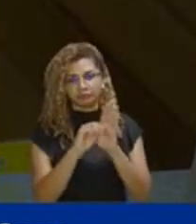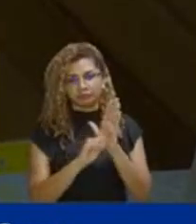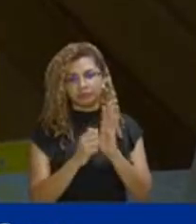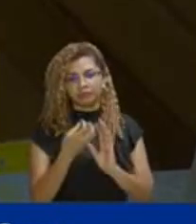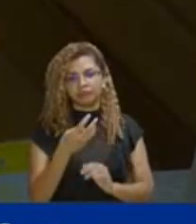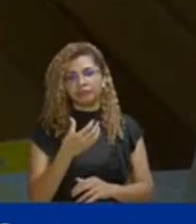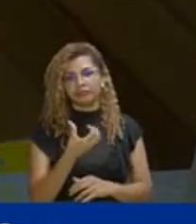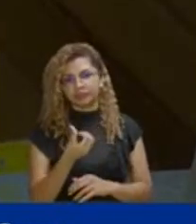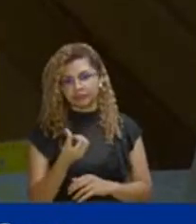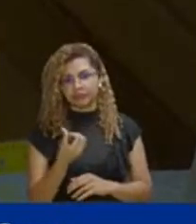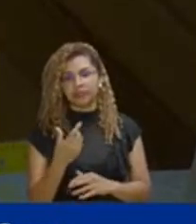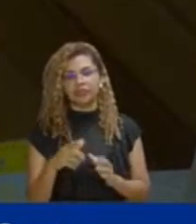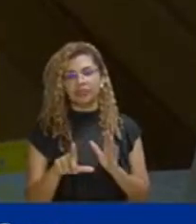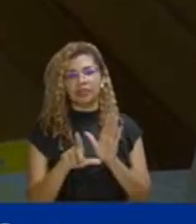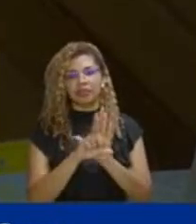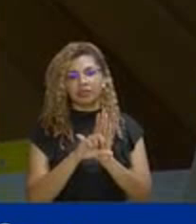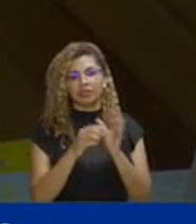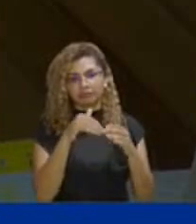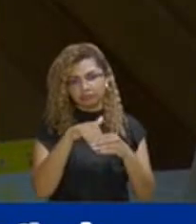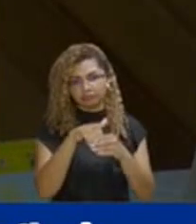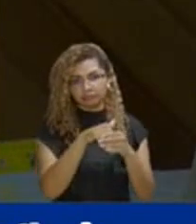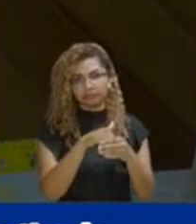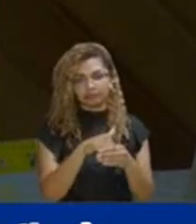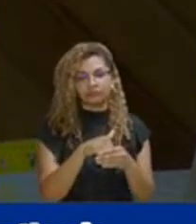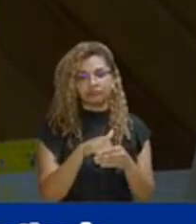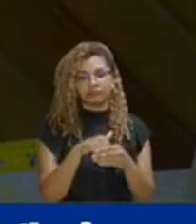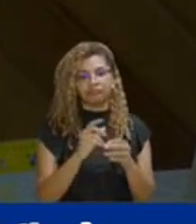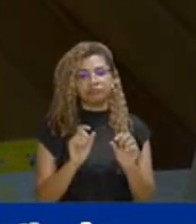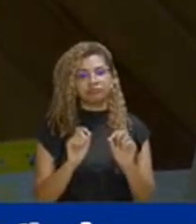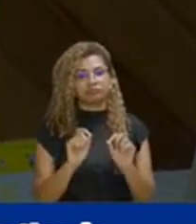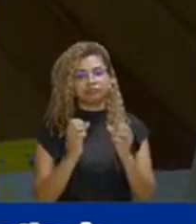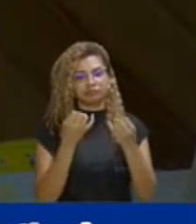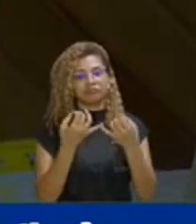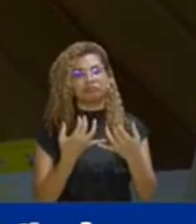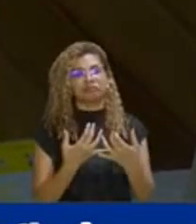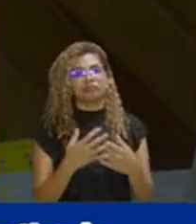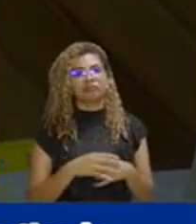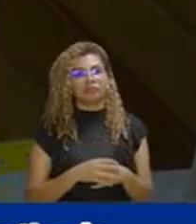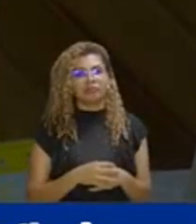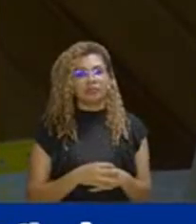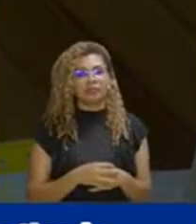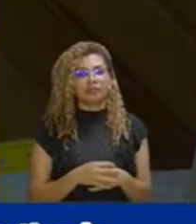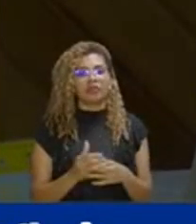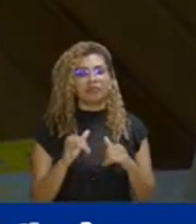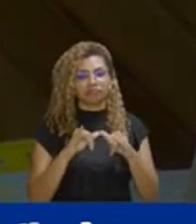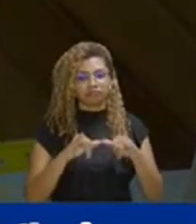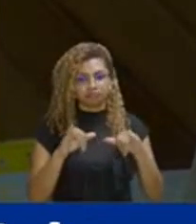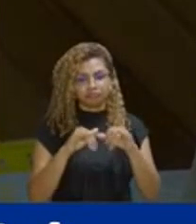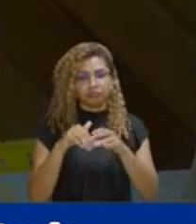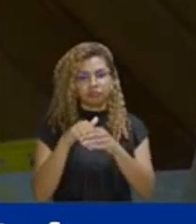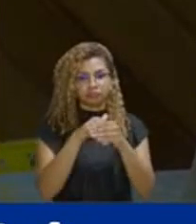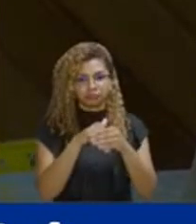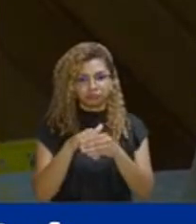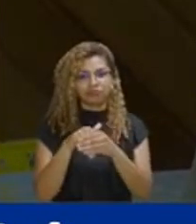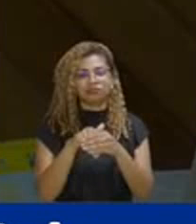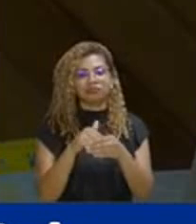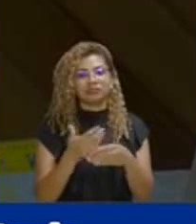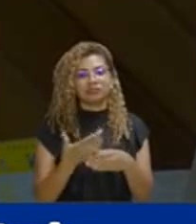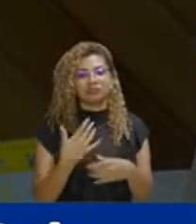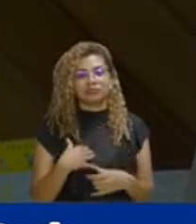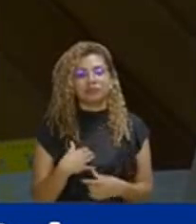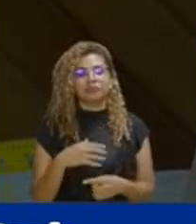da Lei das Eleições, firmou o entendimento no sentido de que a veiculação de propaganda eleitoral destinada a promover a